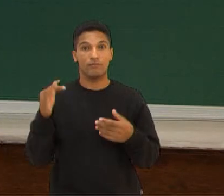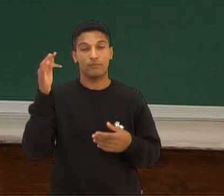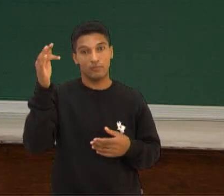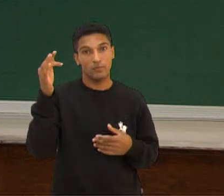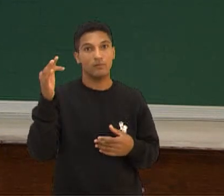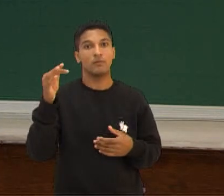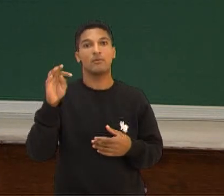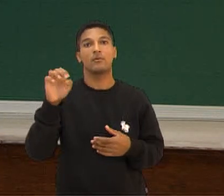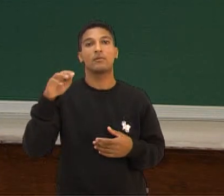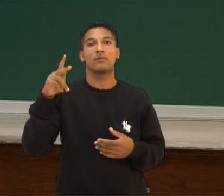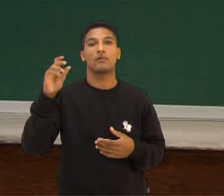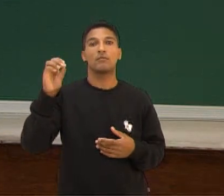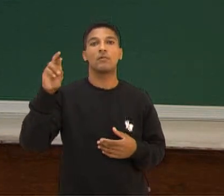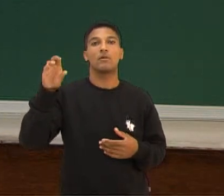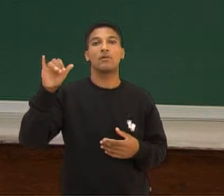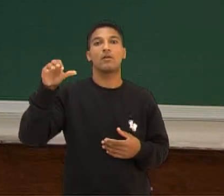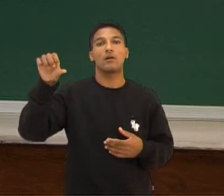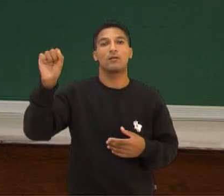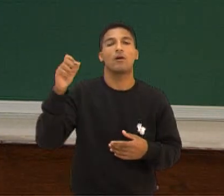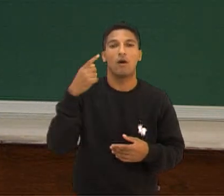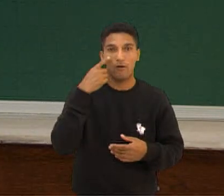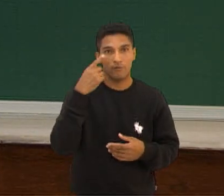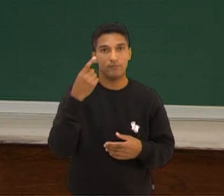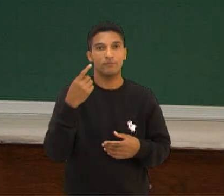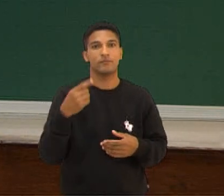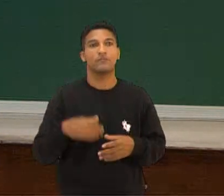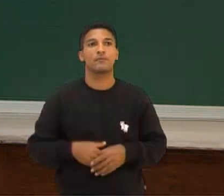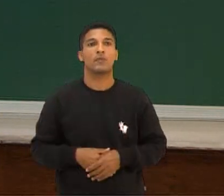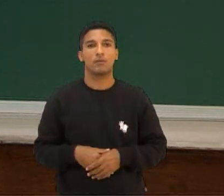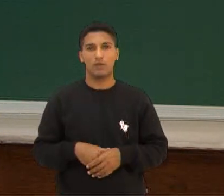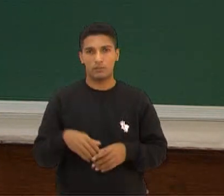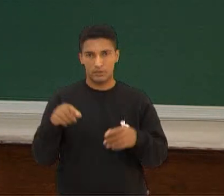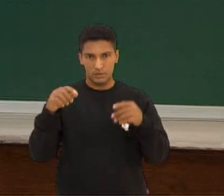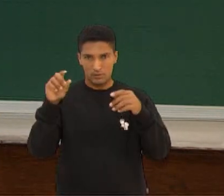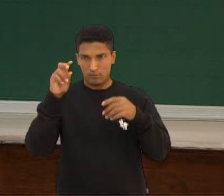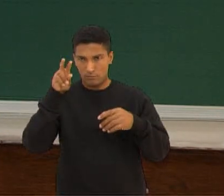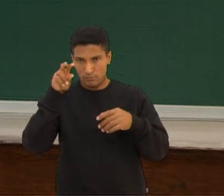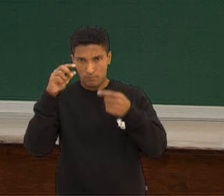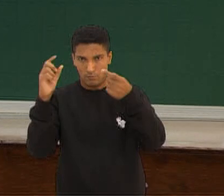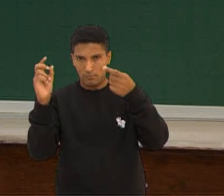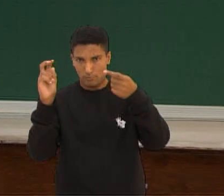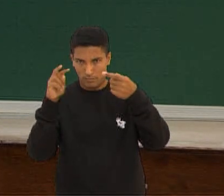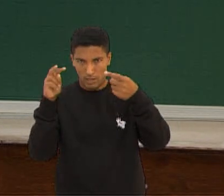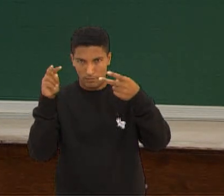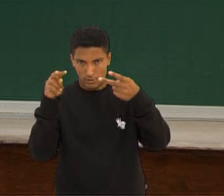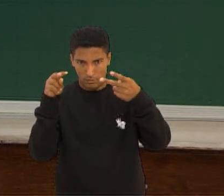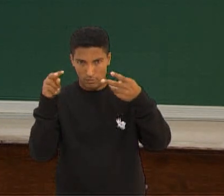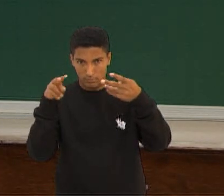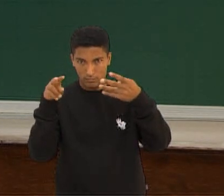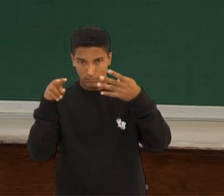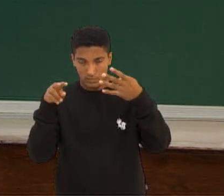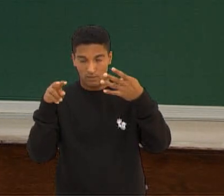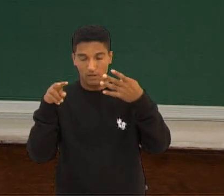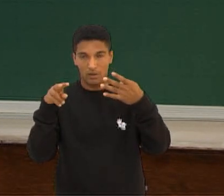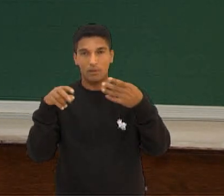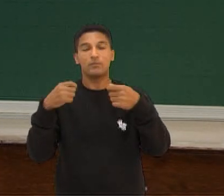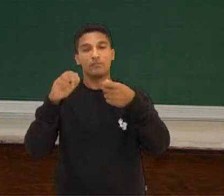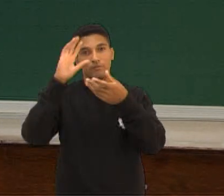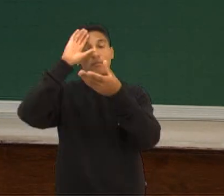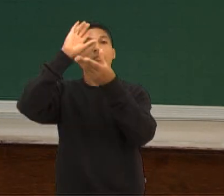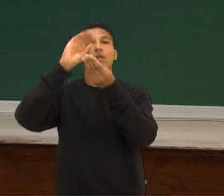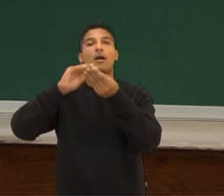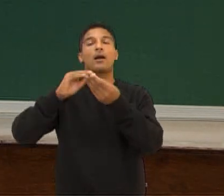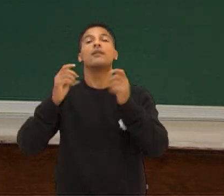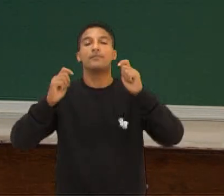a gente interpretando, a gente consegue dar conta. À medida que eu estudo, eu aprendo